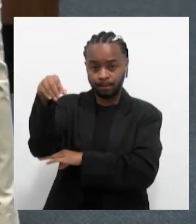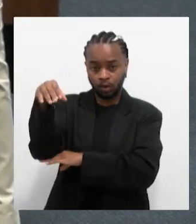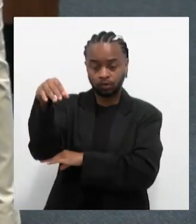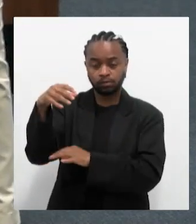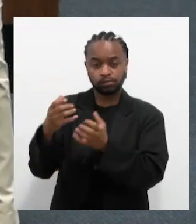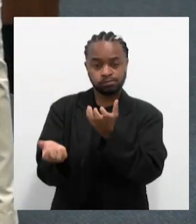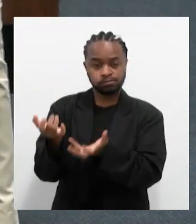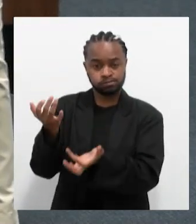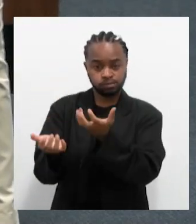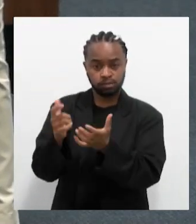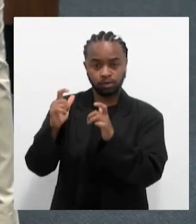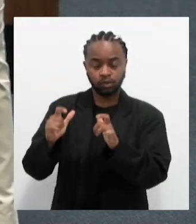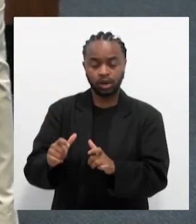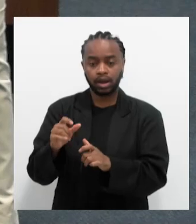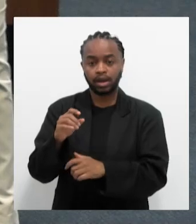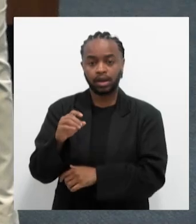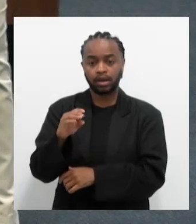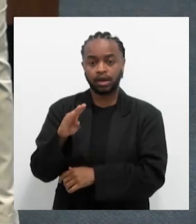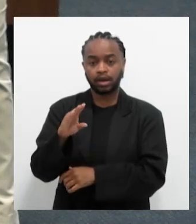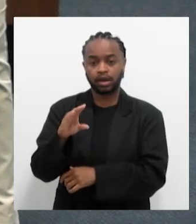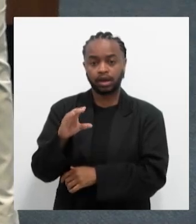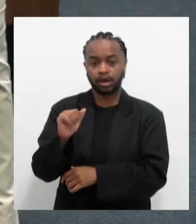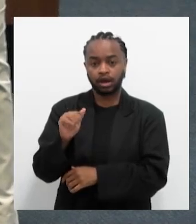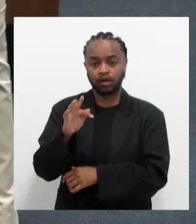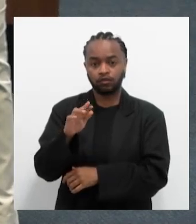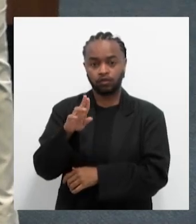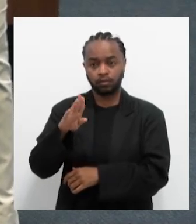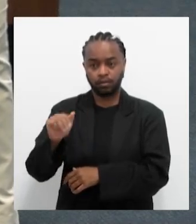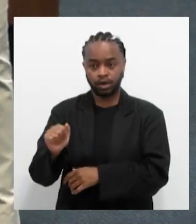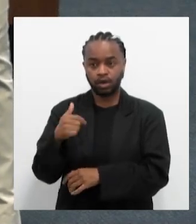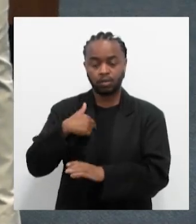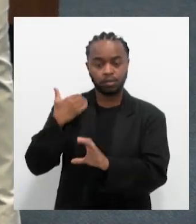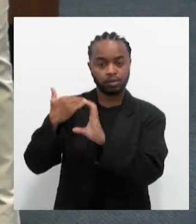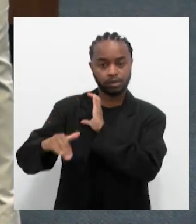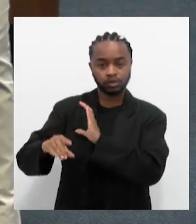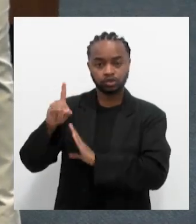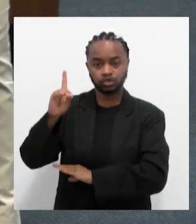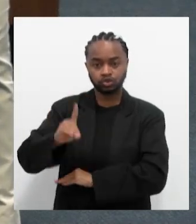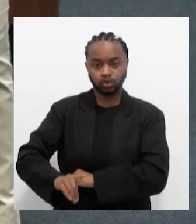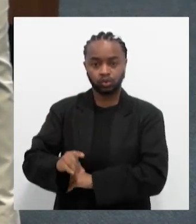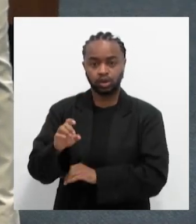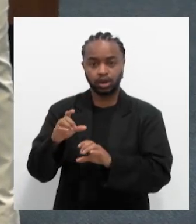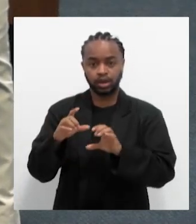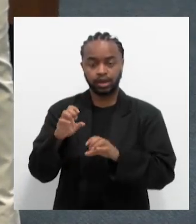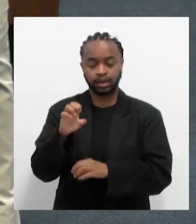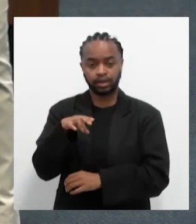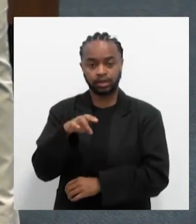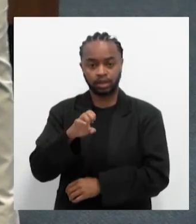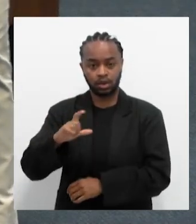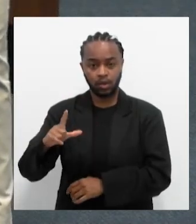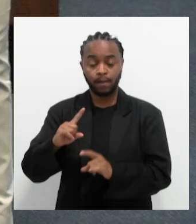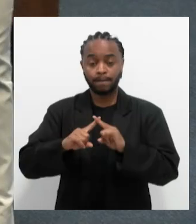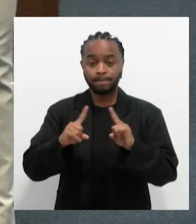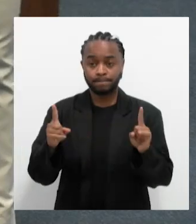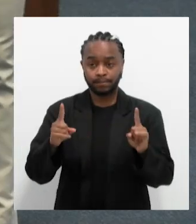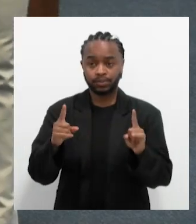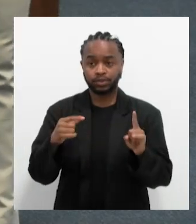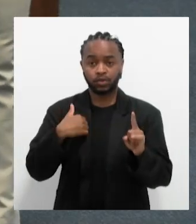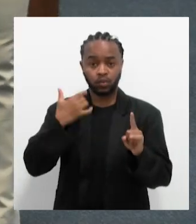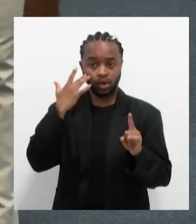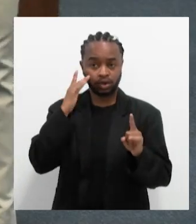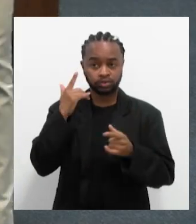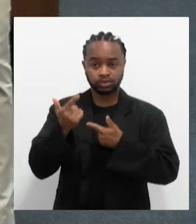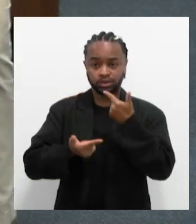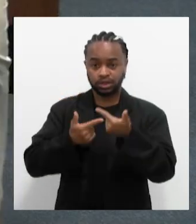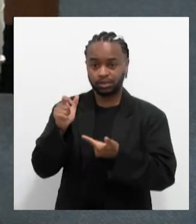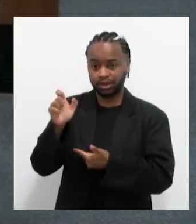bairro do Cafubá. Imediatamente eu encaminhei para a diretoria da Enel. Mas eu quero dizer que eu tenho considerado os serviços prestados pela